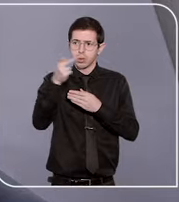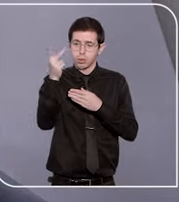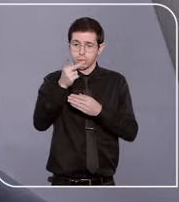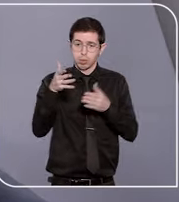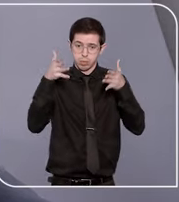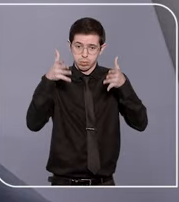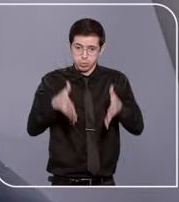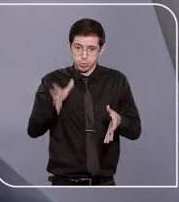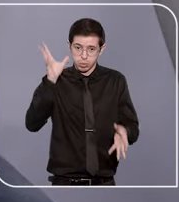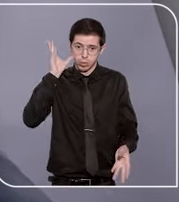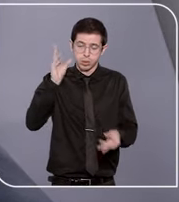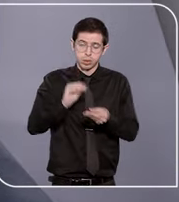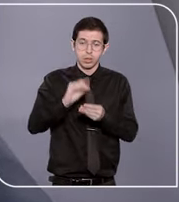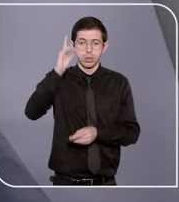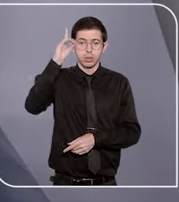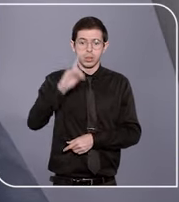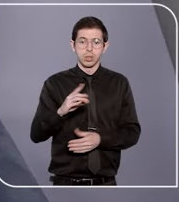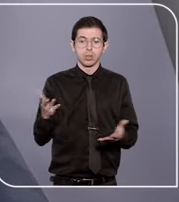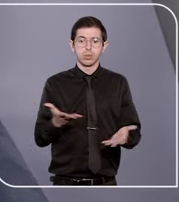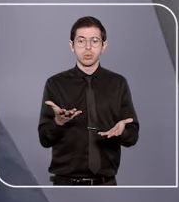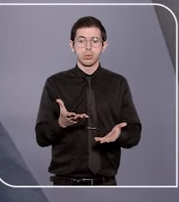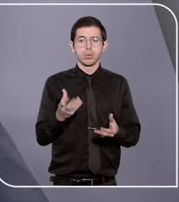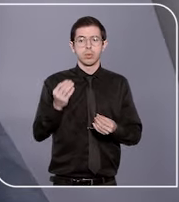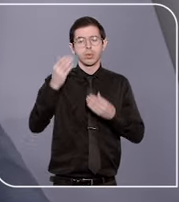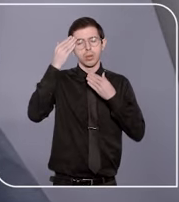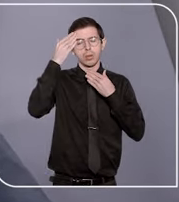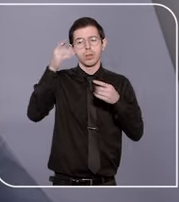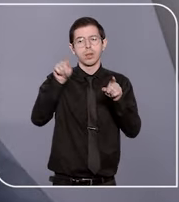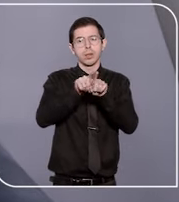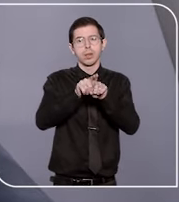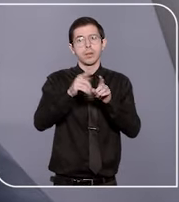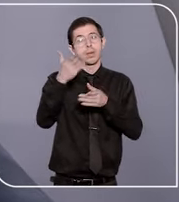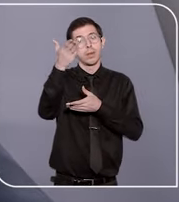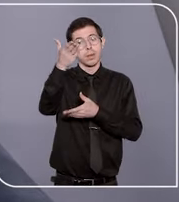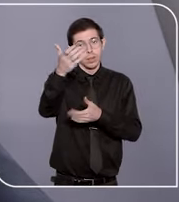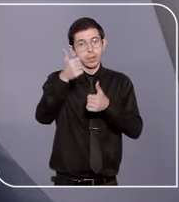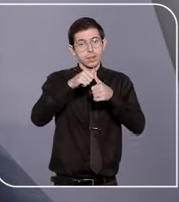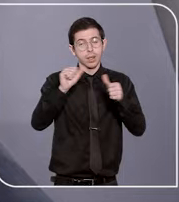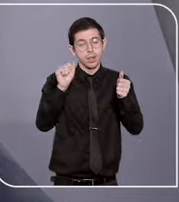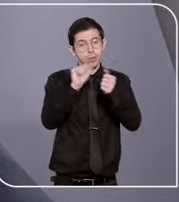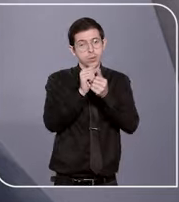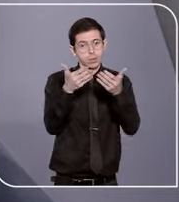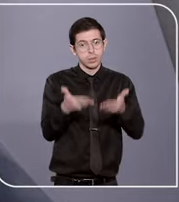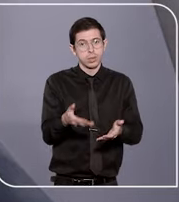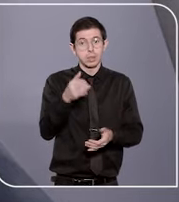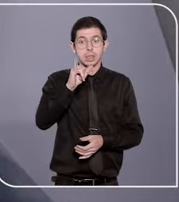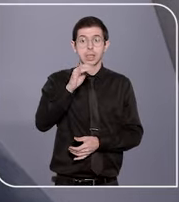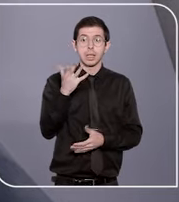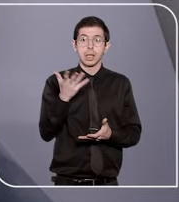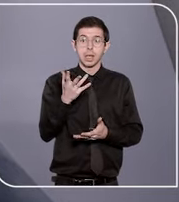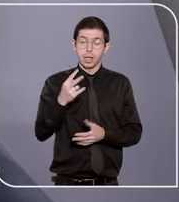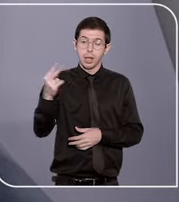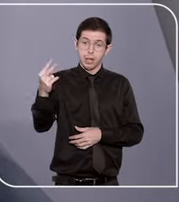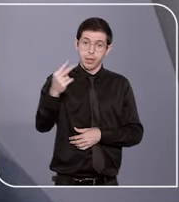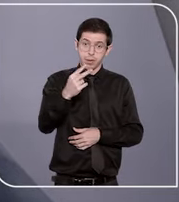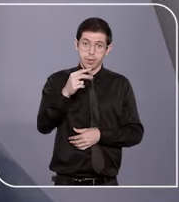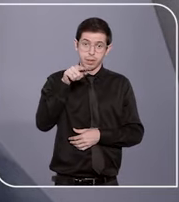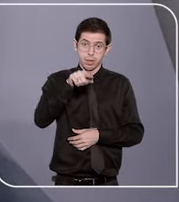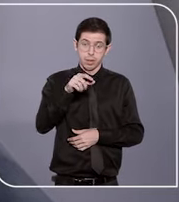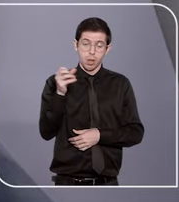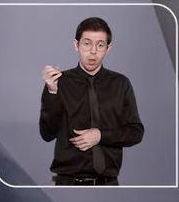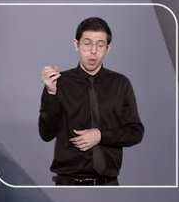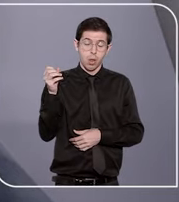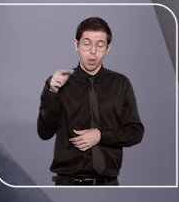Entender Direito de hoje. Claro, muito obrigada também por sua companhia. Se você quiser conferir novamente esta e